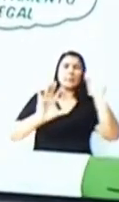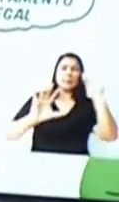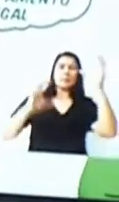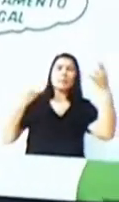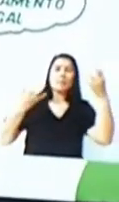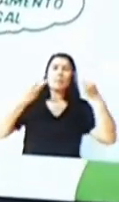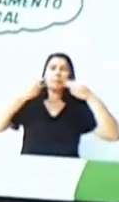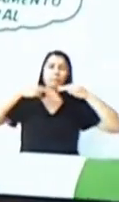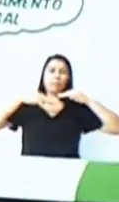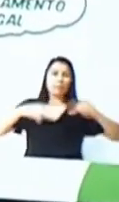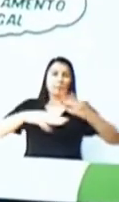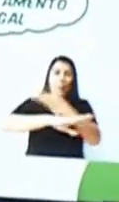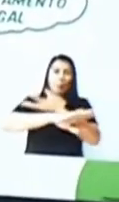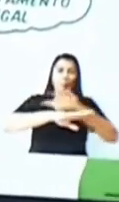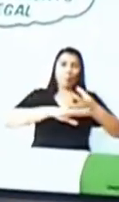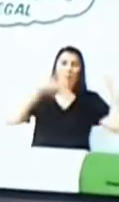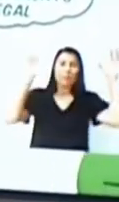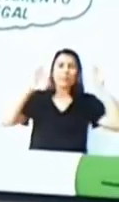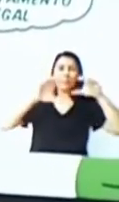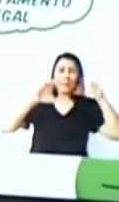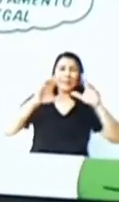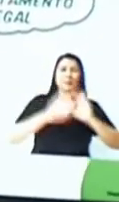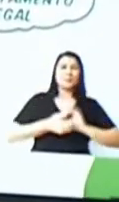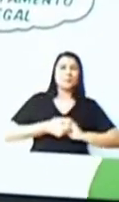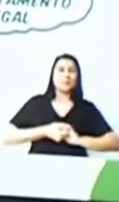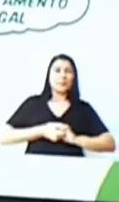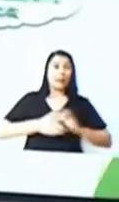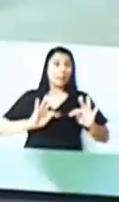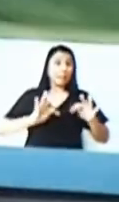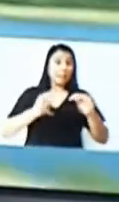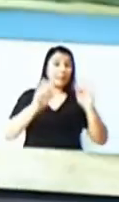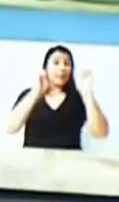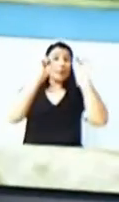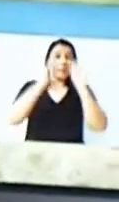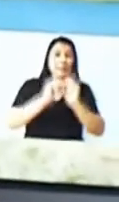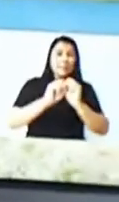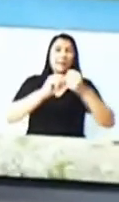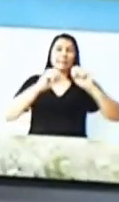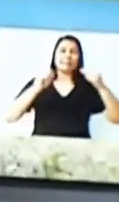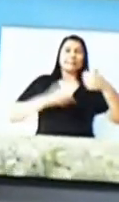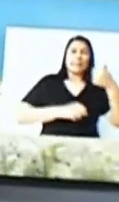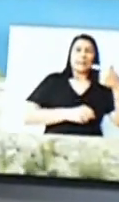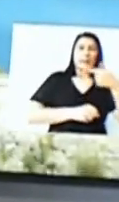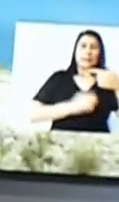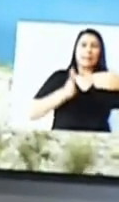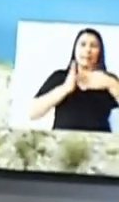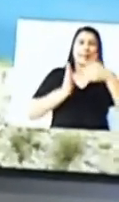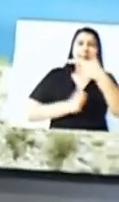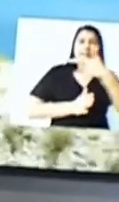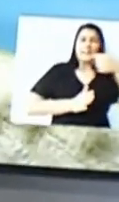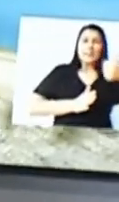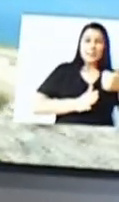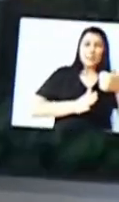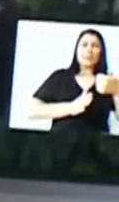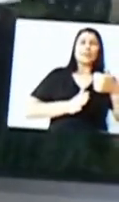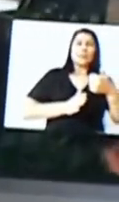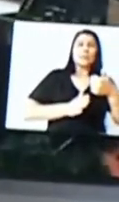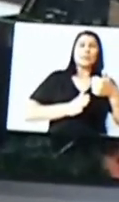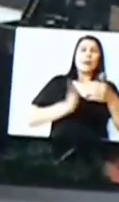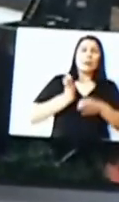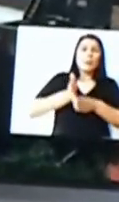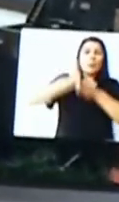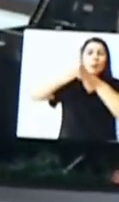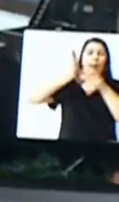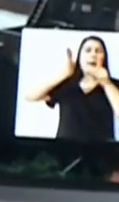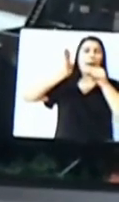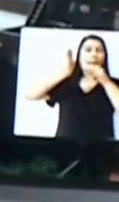culturas que a gente tem ao longo dos anos de queimar lixo. São coisas que a gente não pode mais aceitar, porque devasta o meio ambiente e degrada a